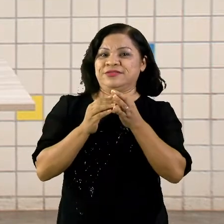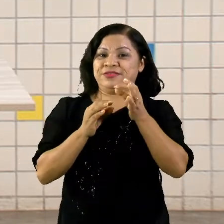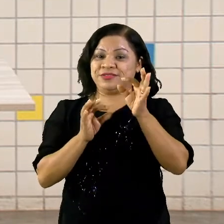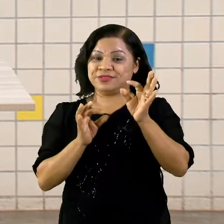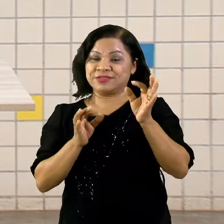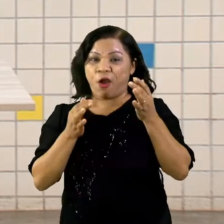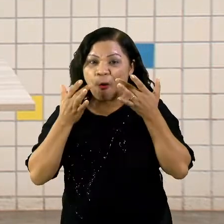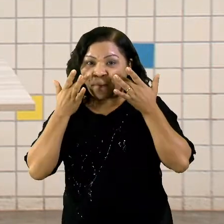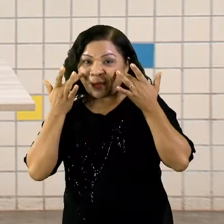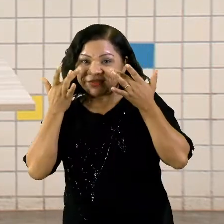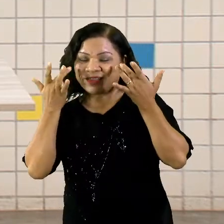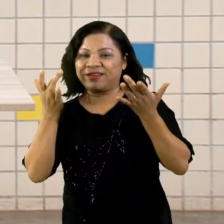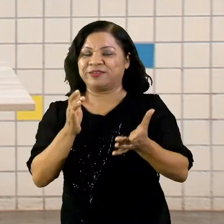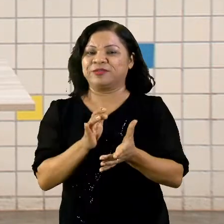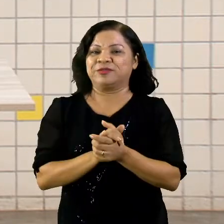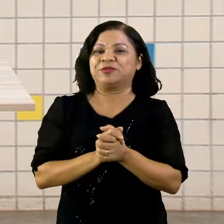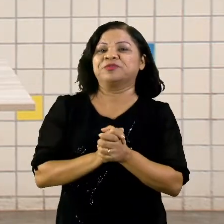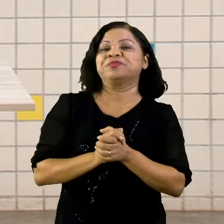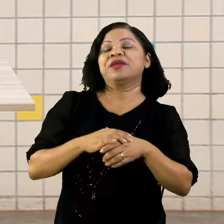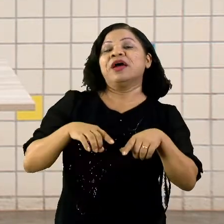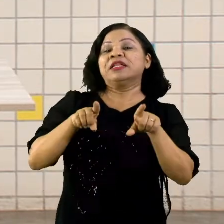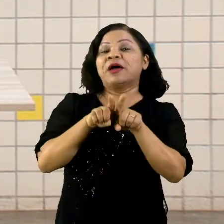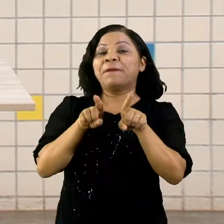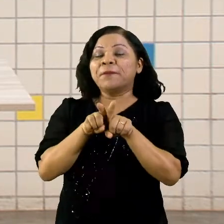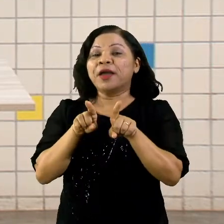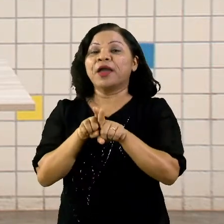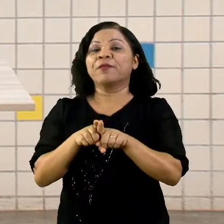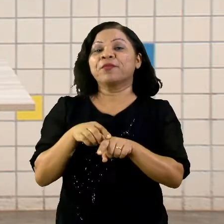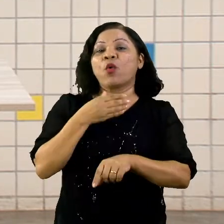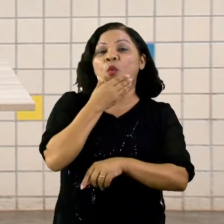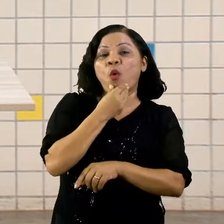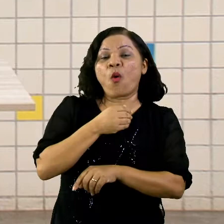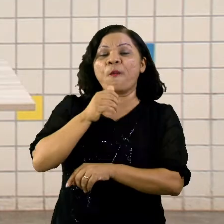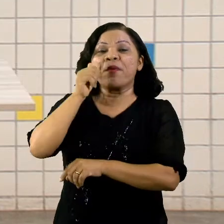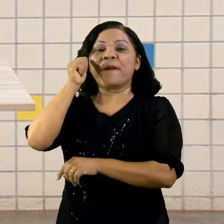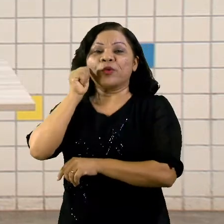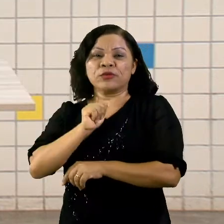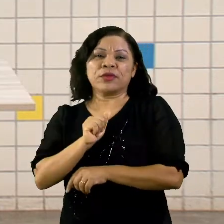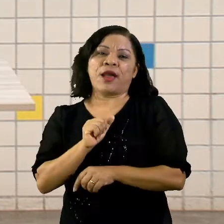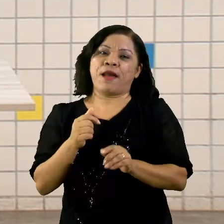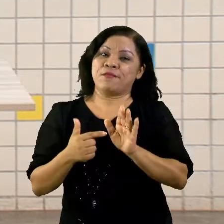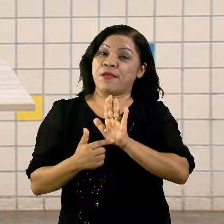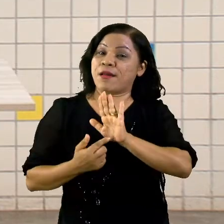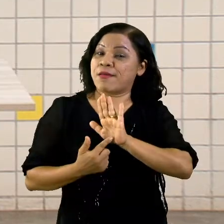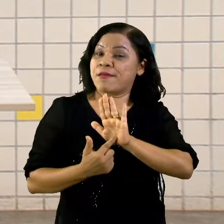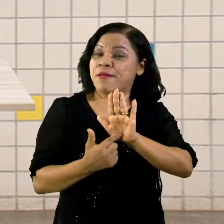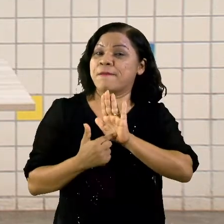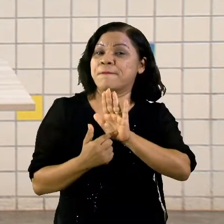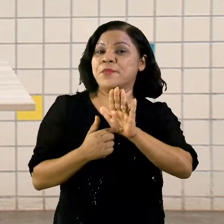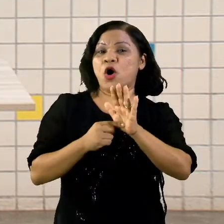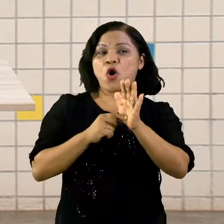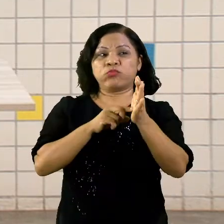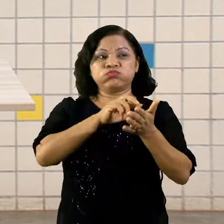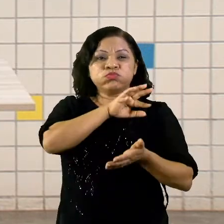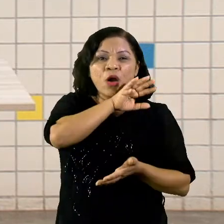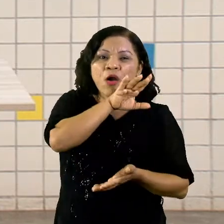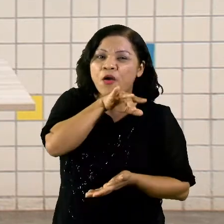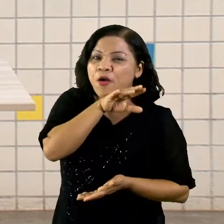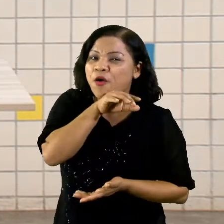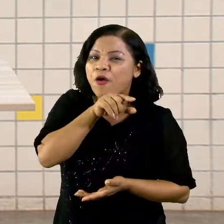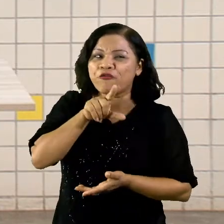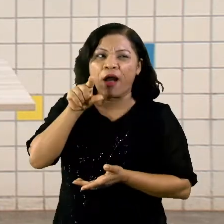bastante conhecidos que apresentam os bichos, cantam e dançam em forma